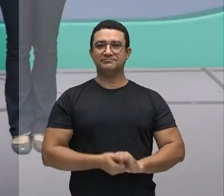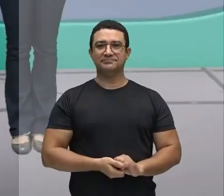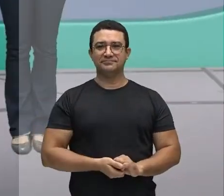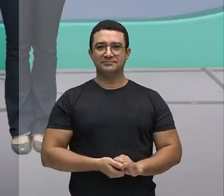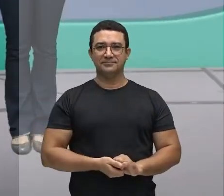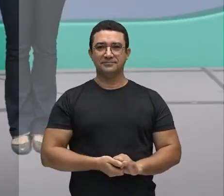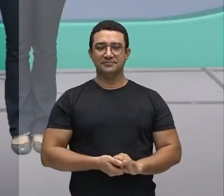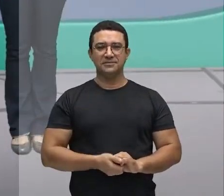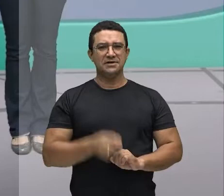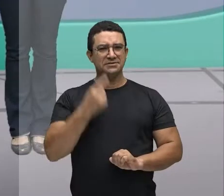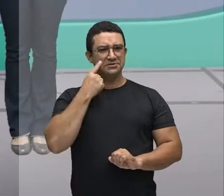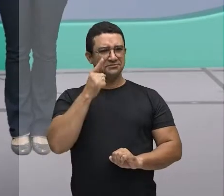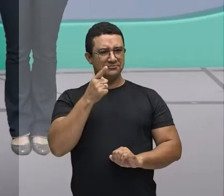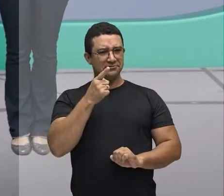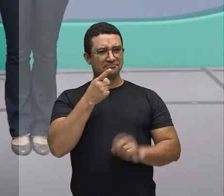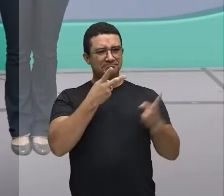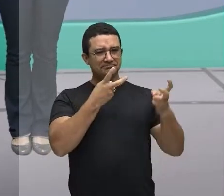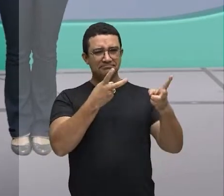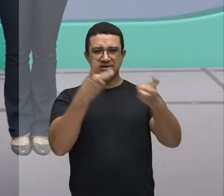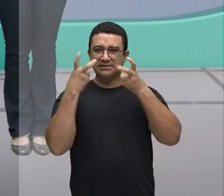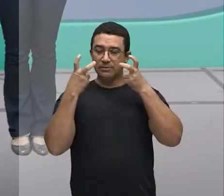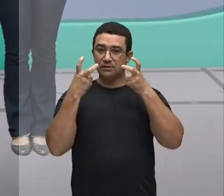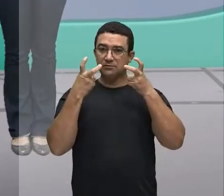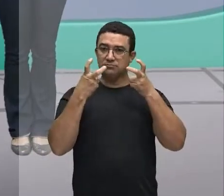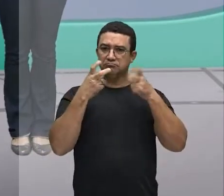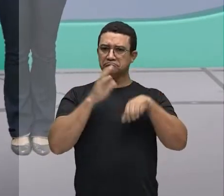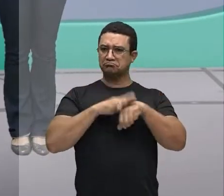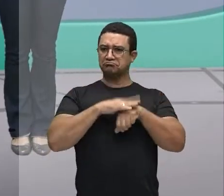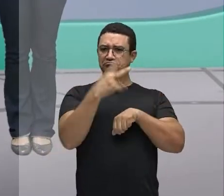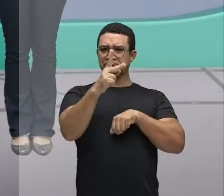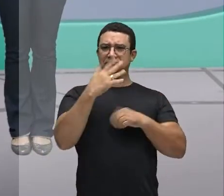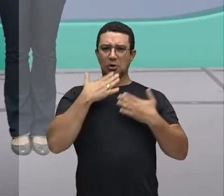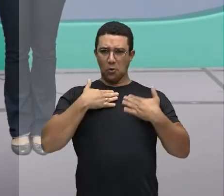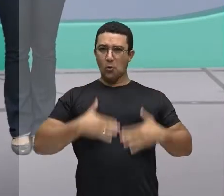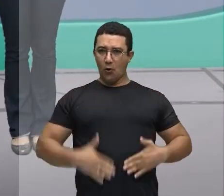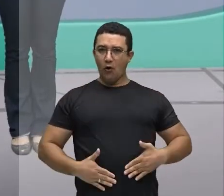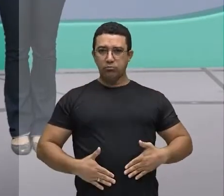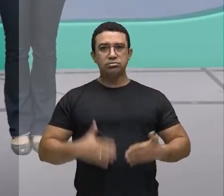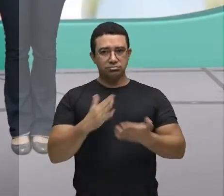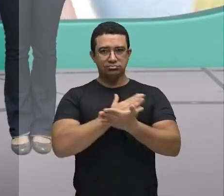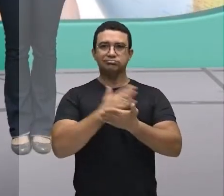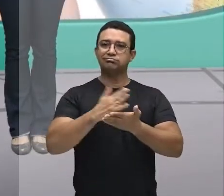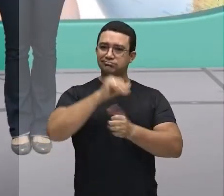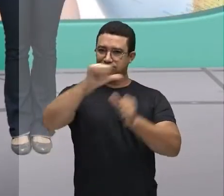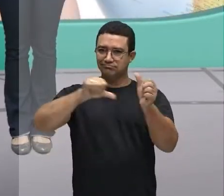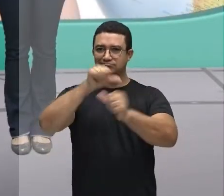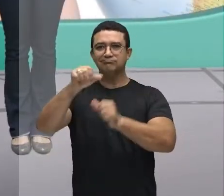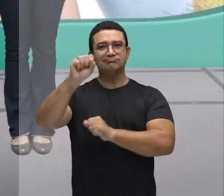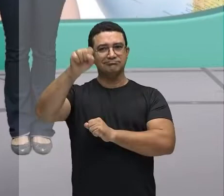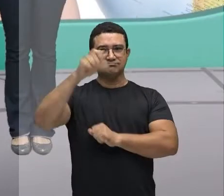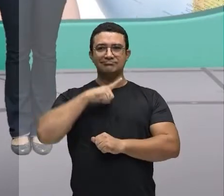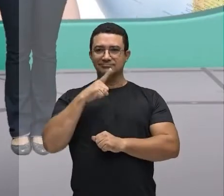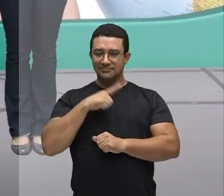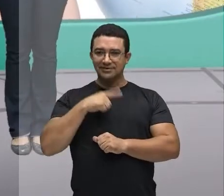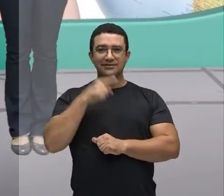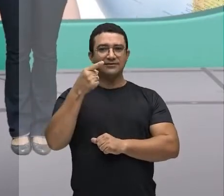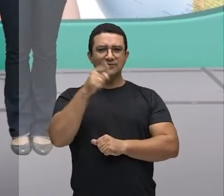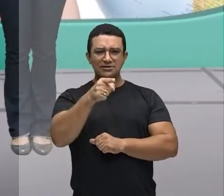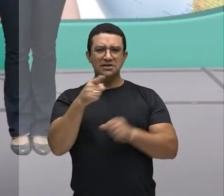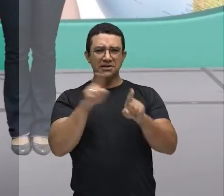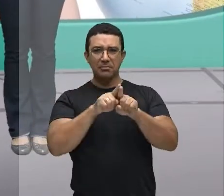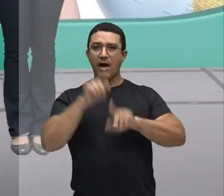Você já deve ter observado que o seu corpo já teve algumas mudanças, certo? Você também já ficou um pouco